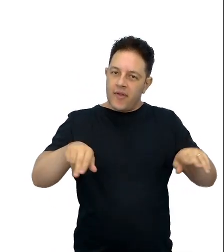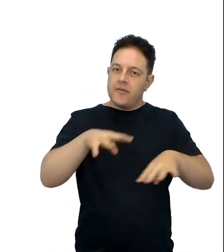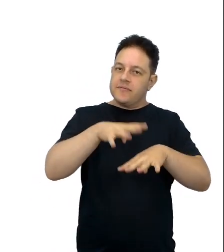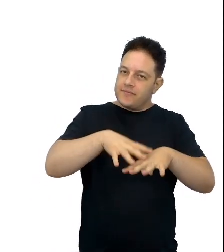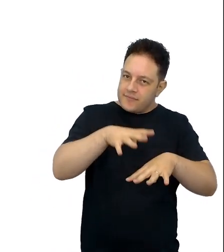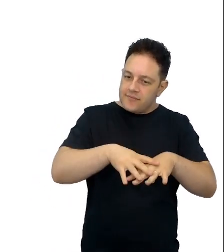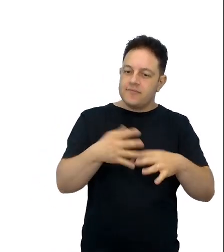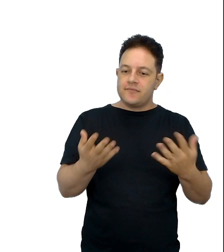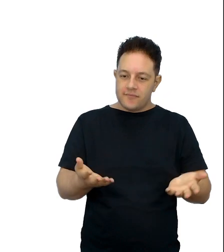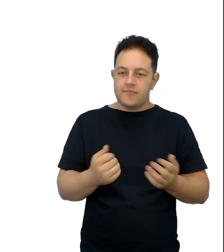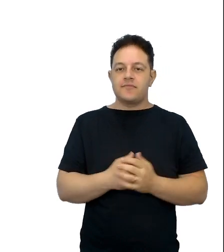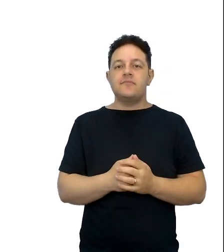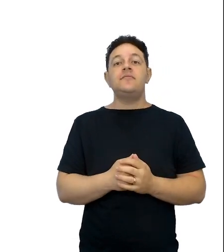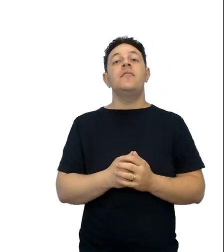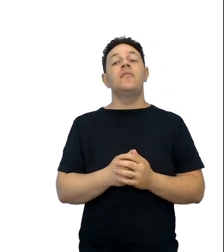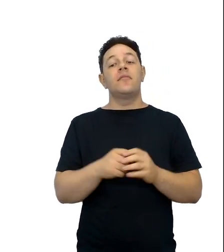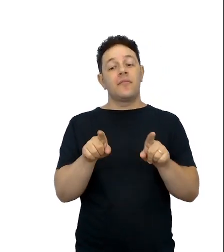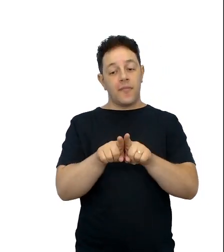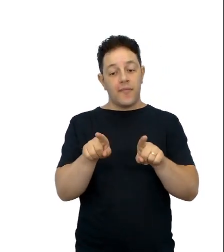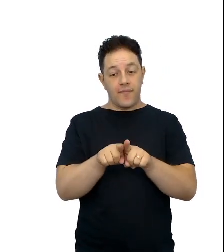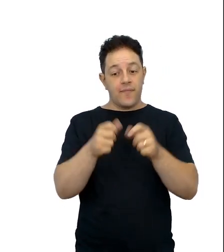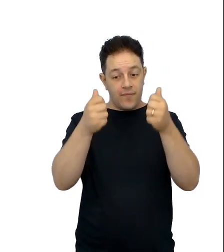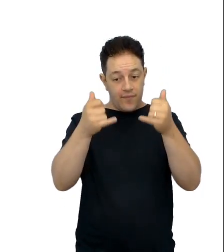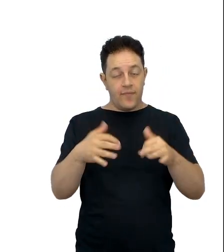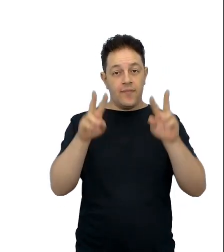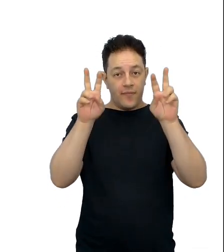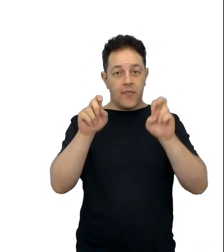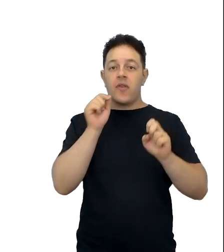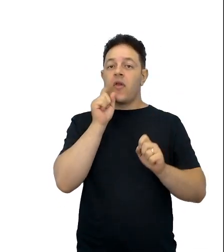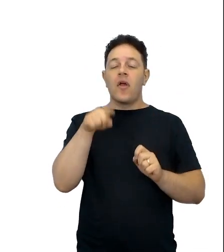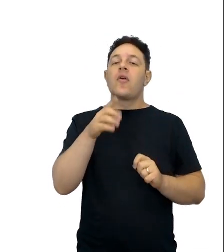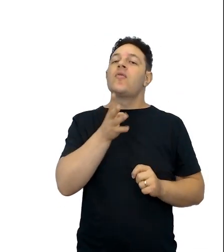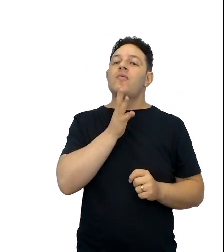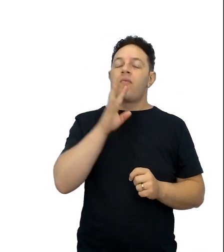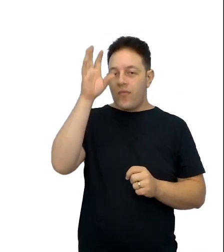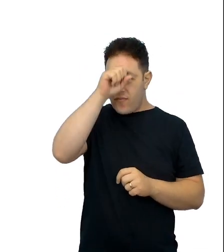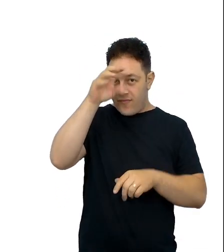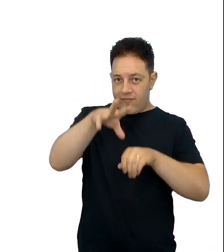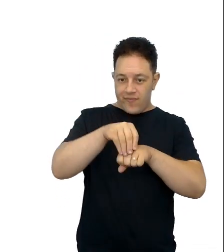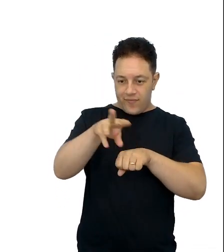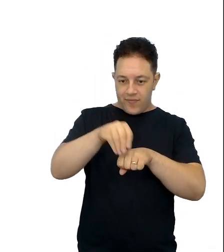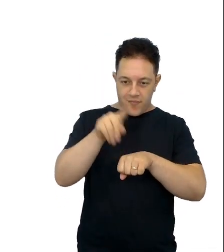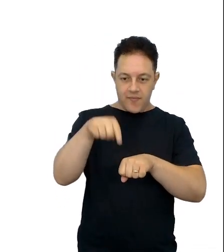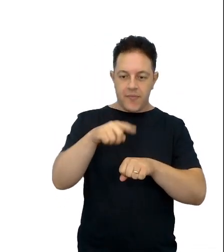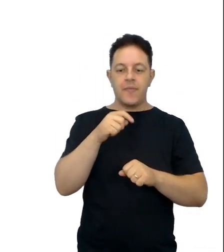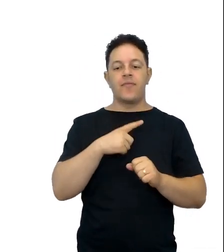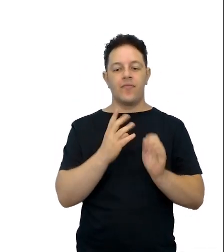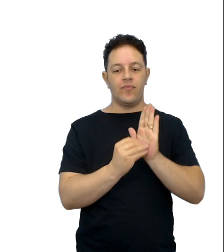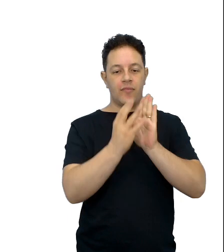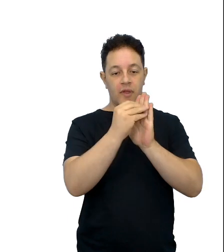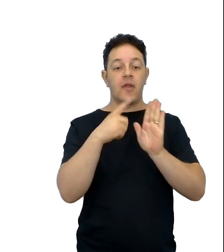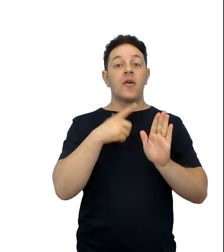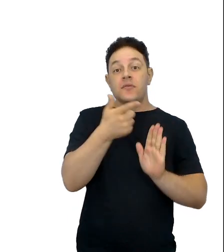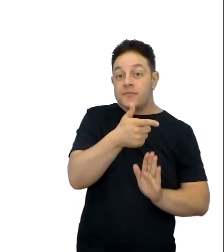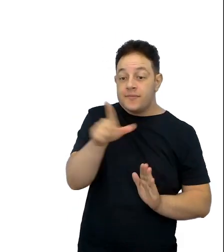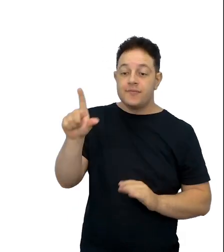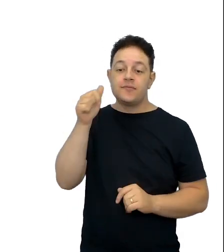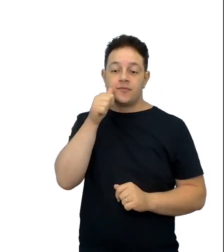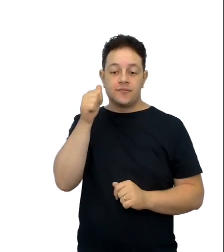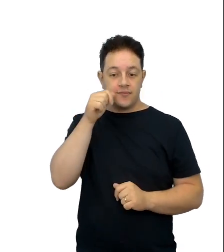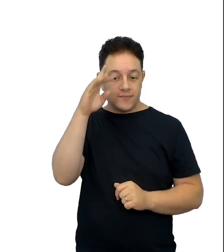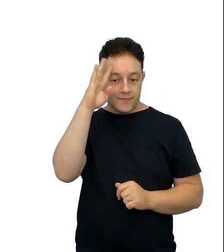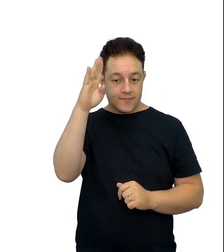né, e ele fala desse conhecimento conteúdo. Aí vem uma outra pesquisadora